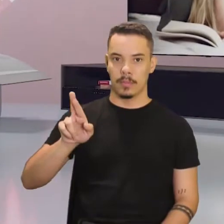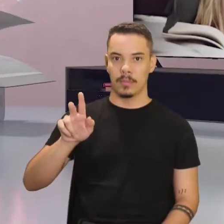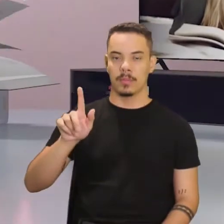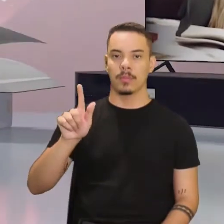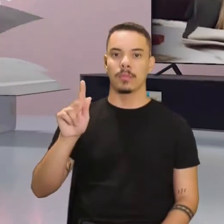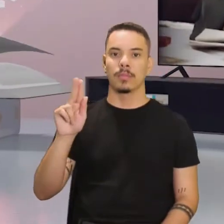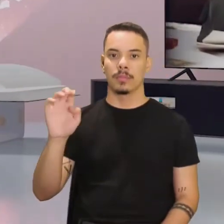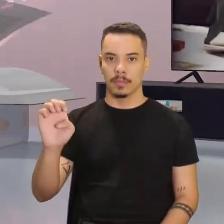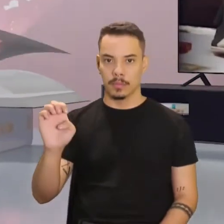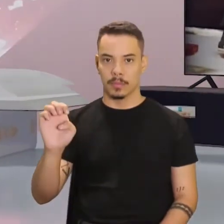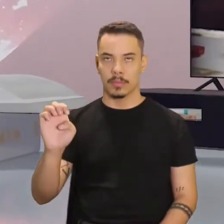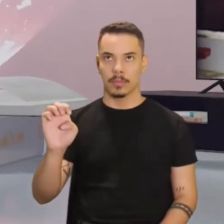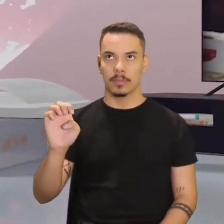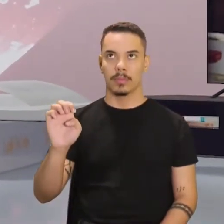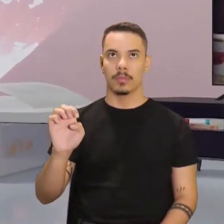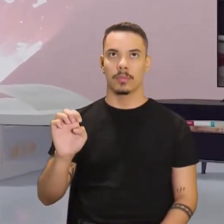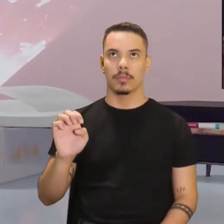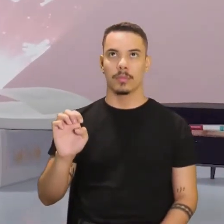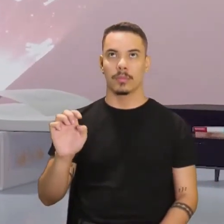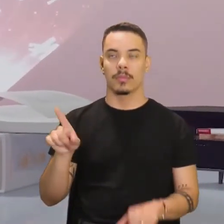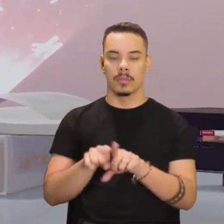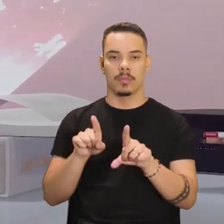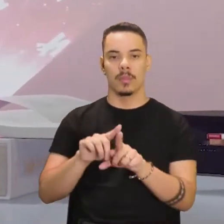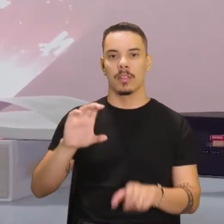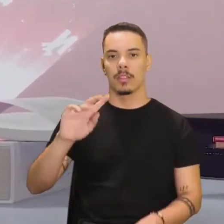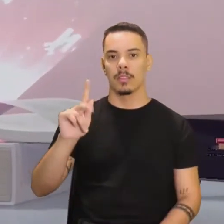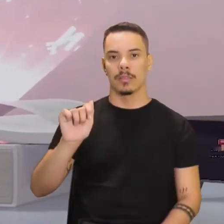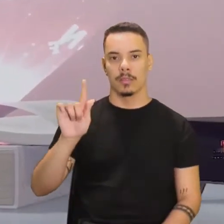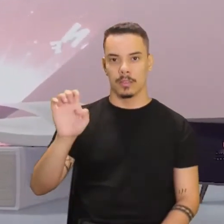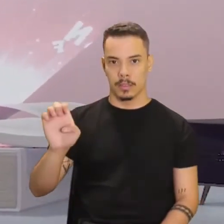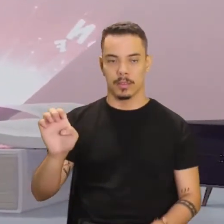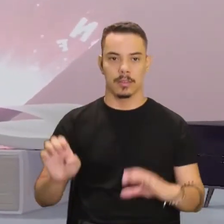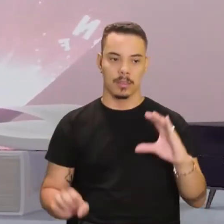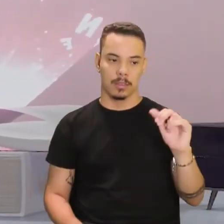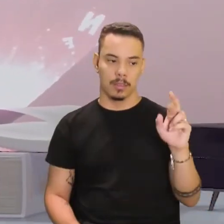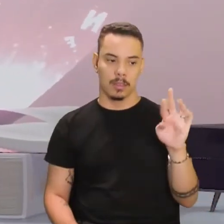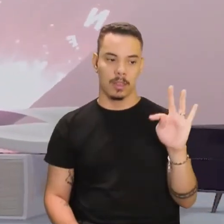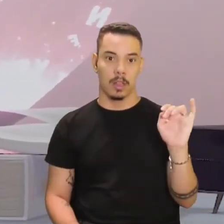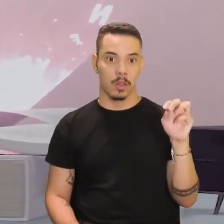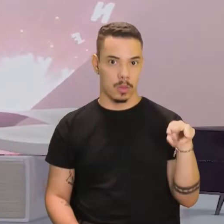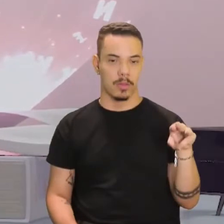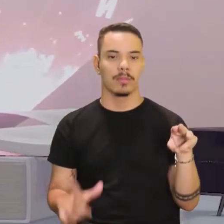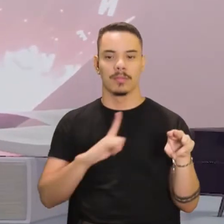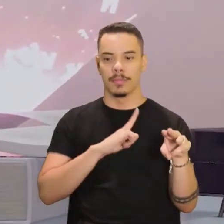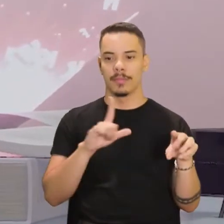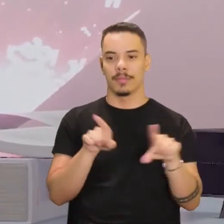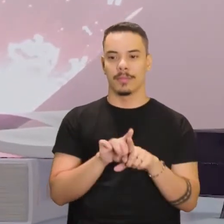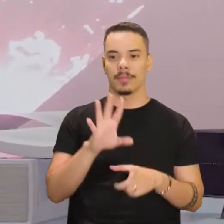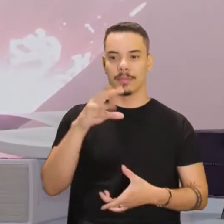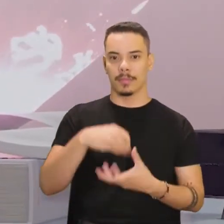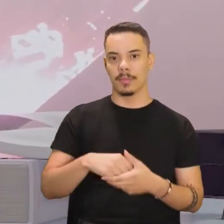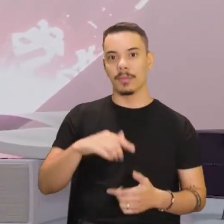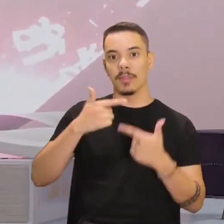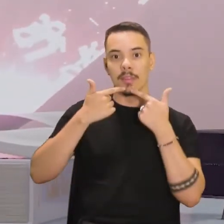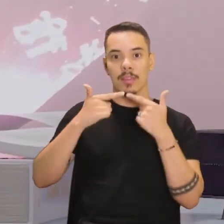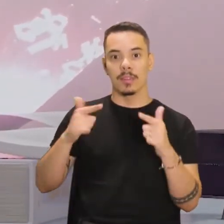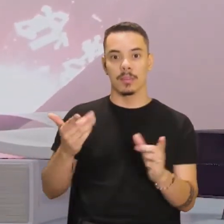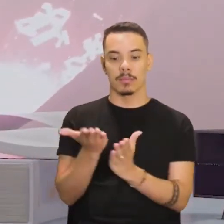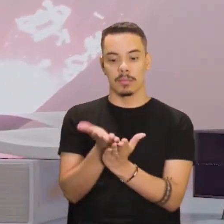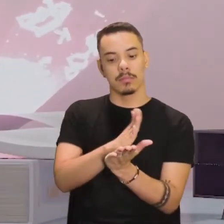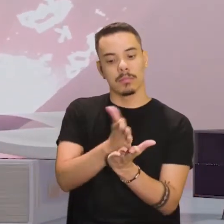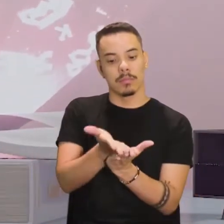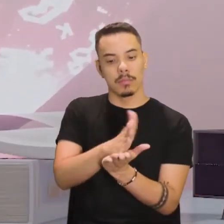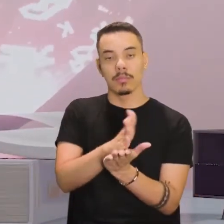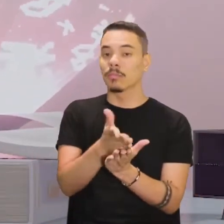híbrida Aí você pergunta a linguagem híbrida Professor sim Amado aquela que